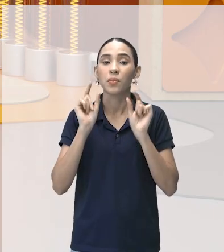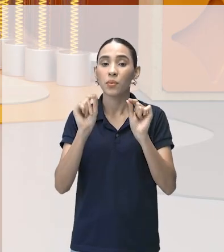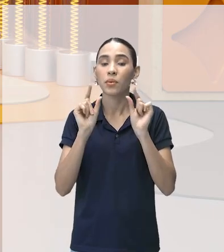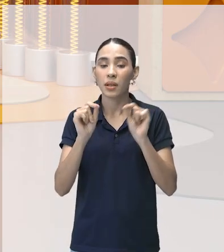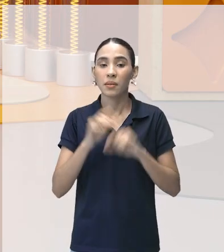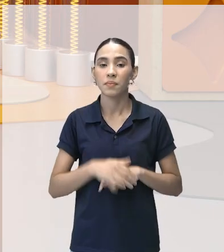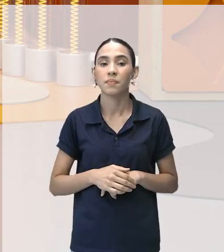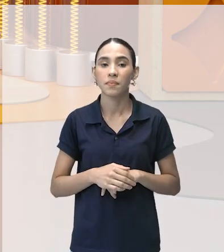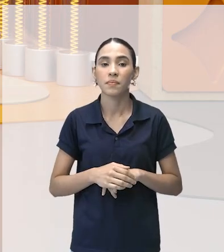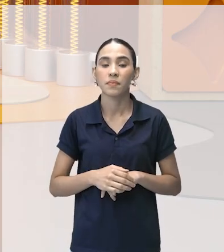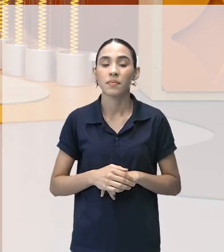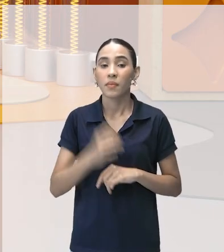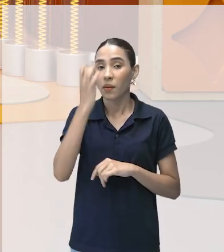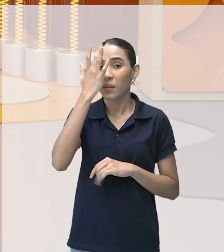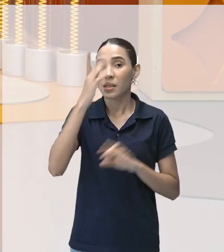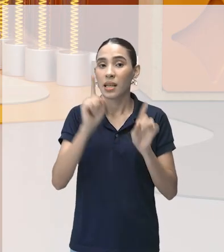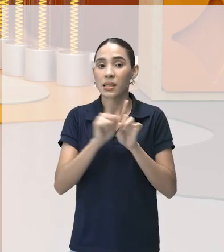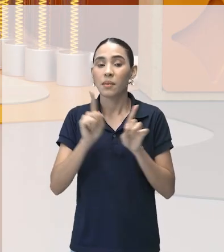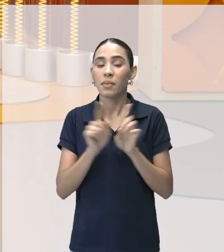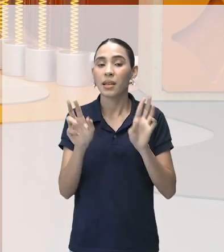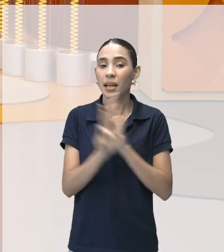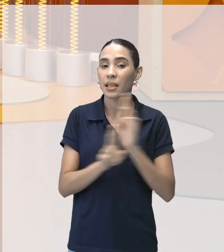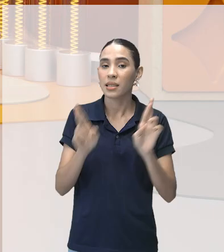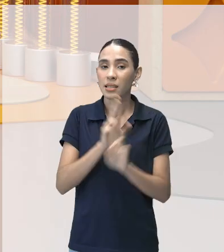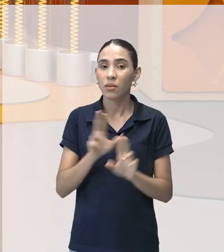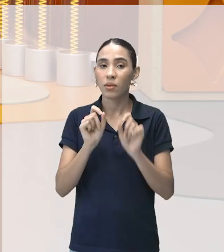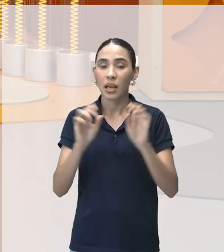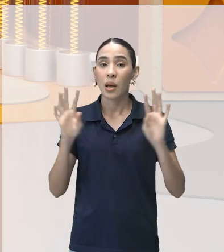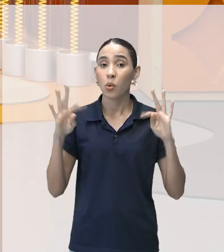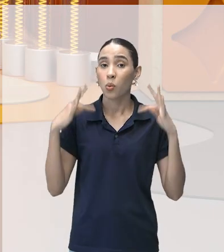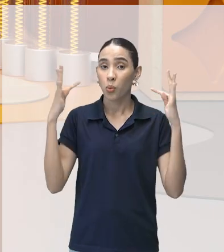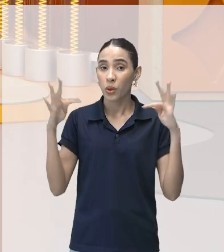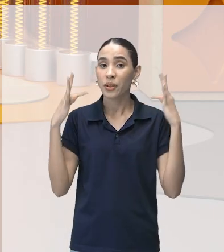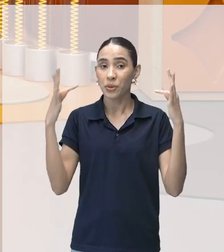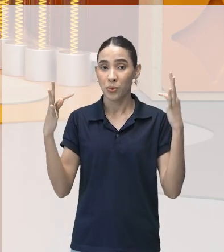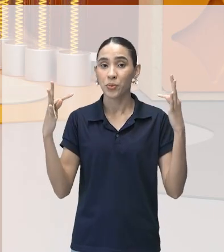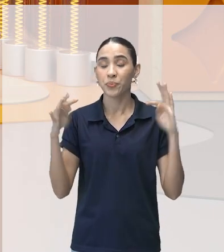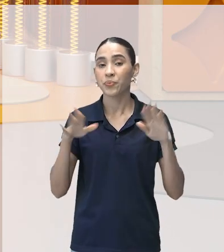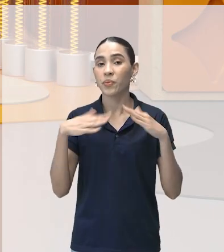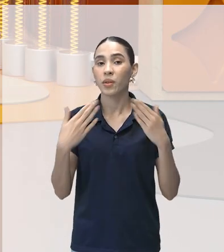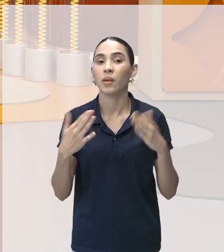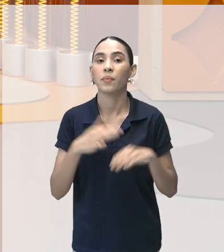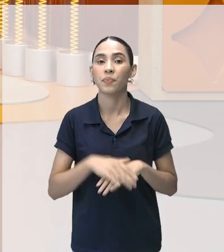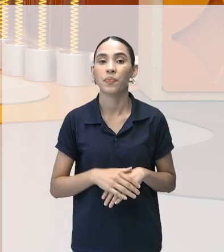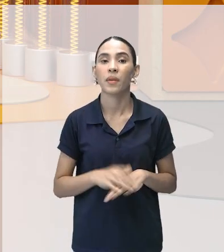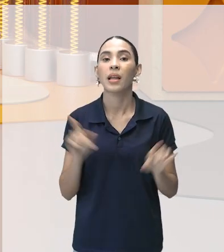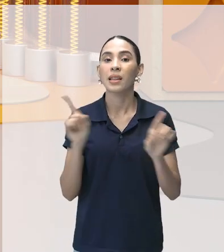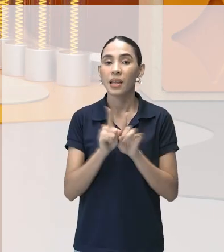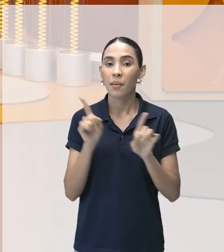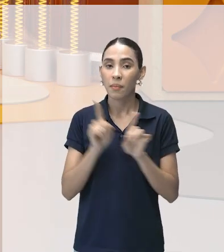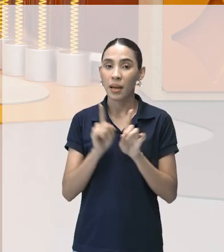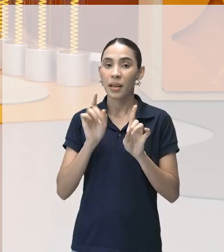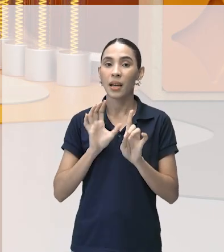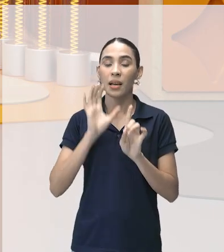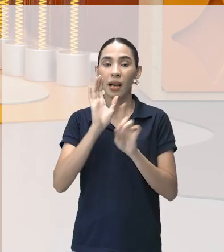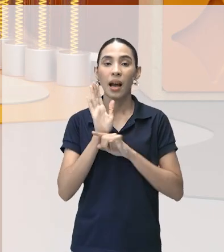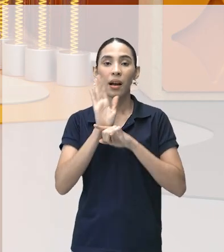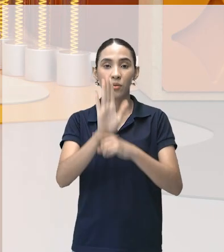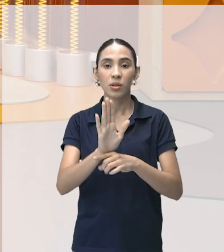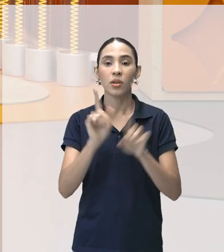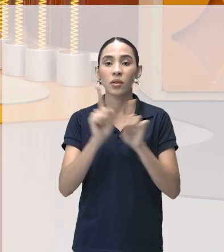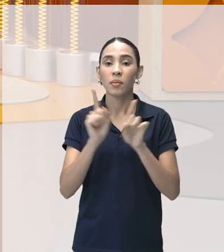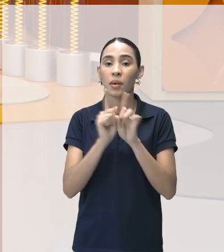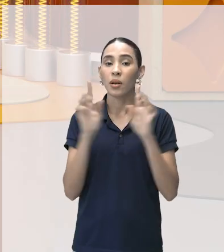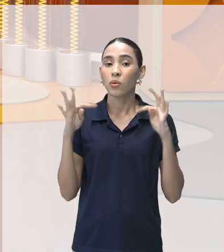quê? A facilidade em relação ao turismo, tá? Então, acabou também facilitando aí